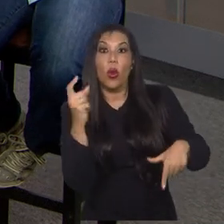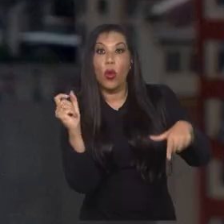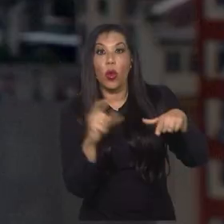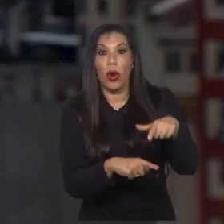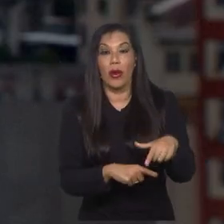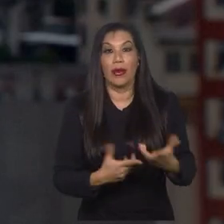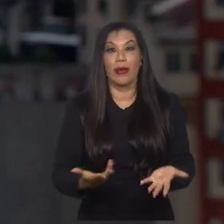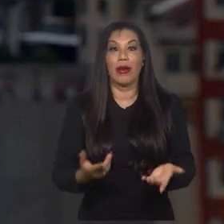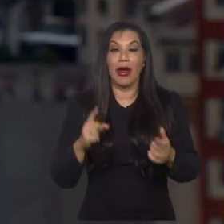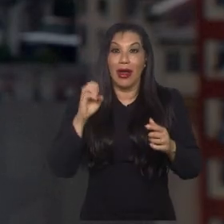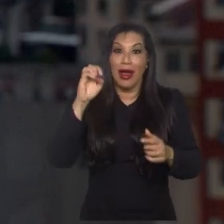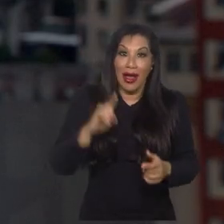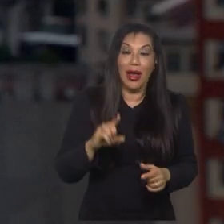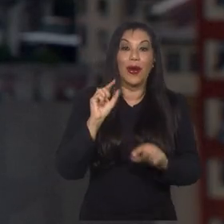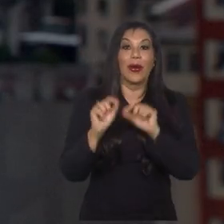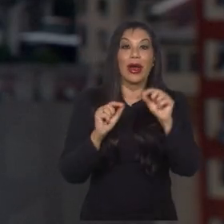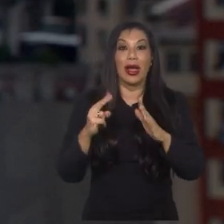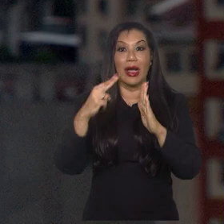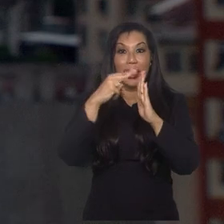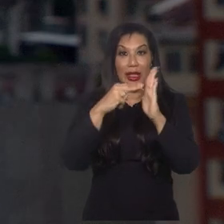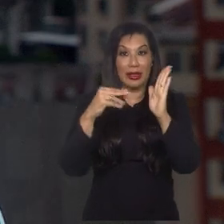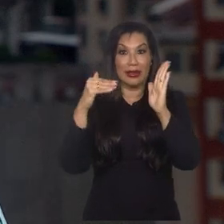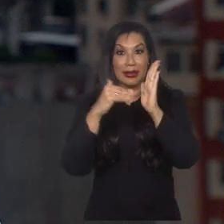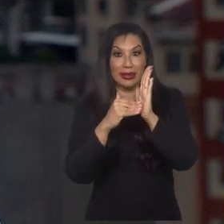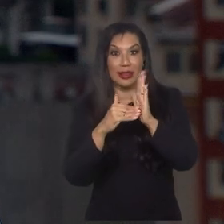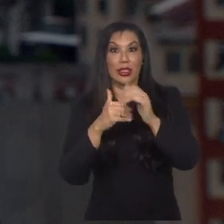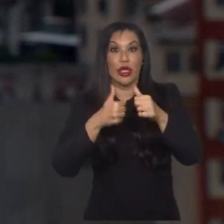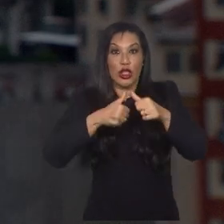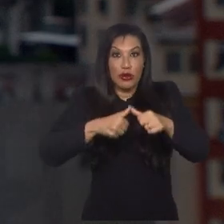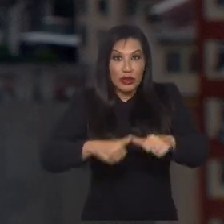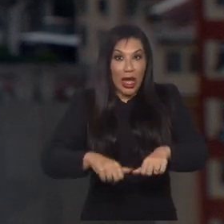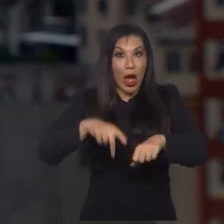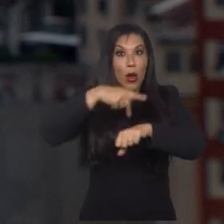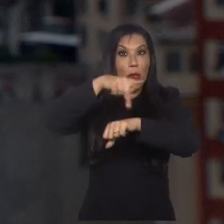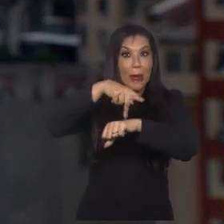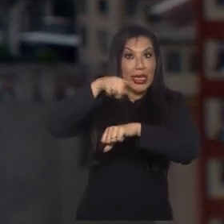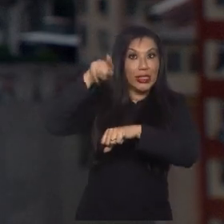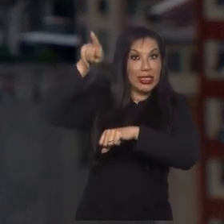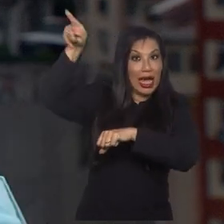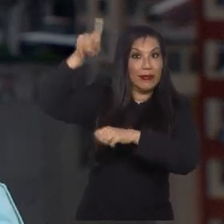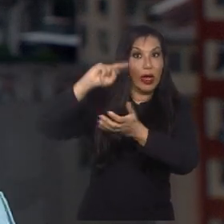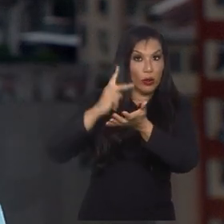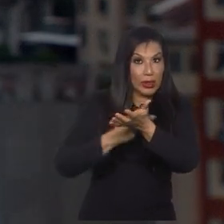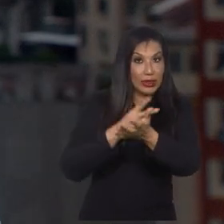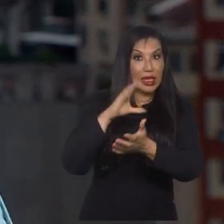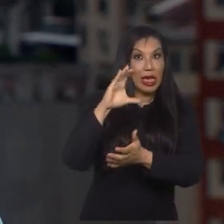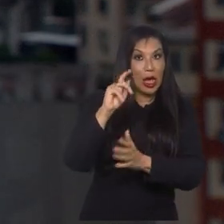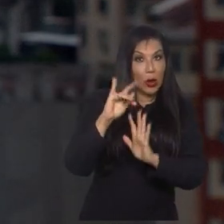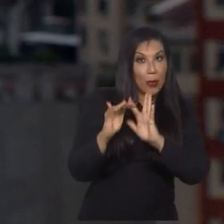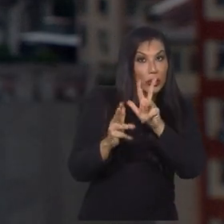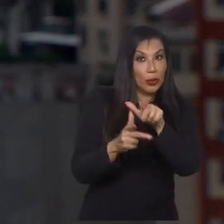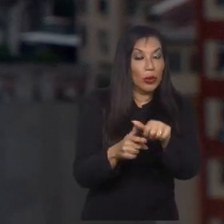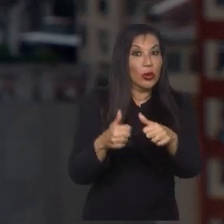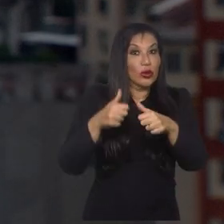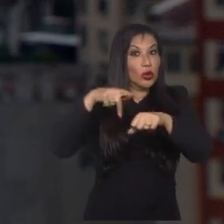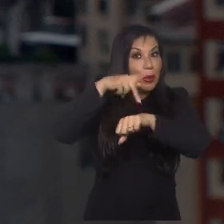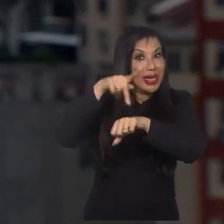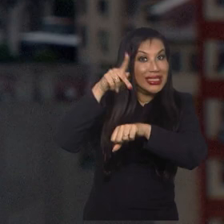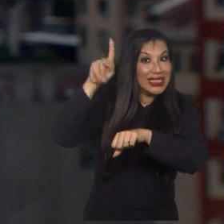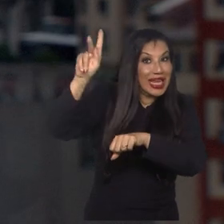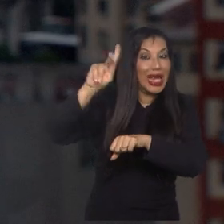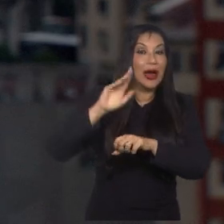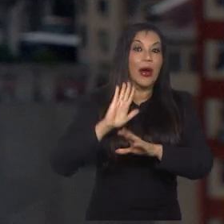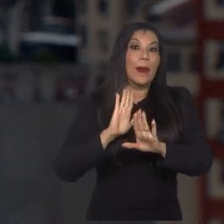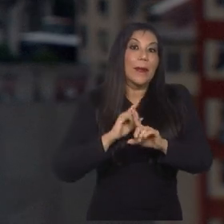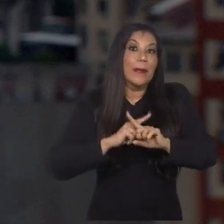Então, assim, é uma questão que a Nova Zelândia agora está em casa, e isso é um ponto que pode ser que leve a Nova Zelândia à frente, mas não